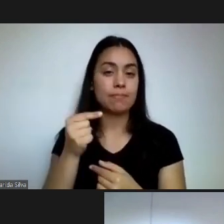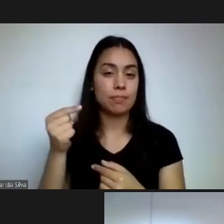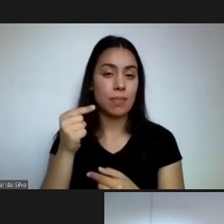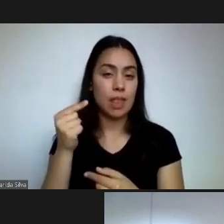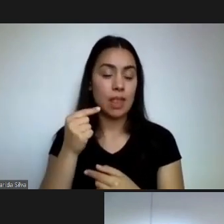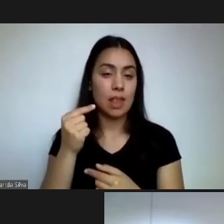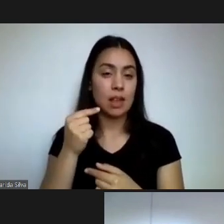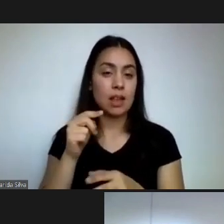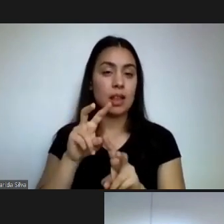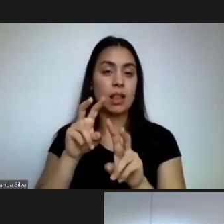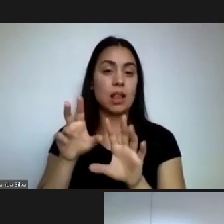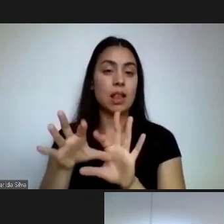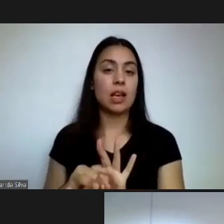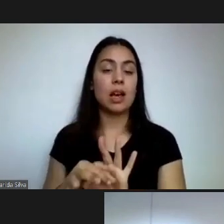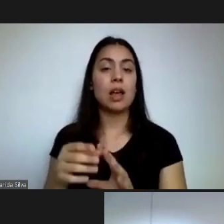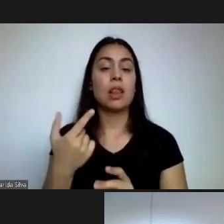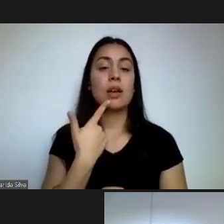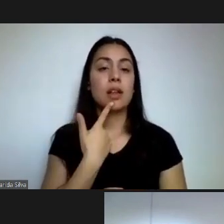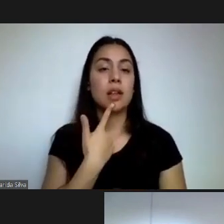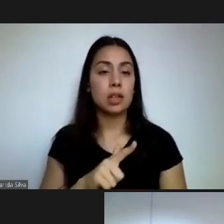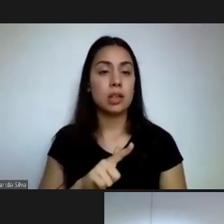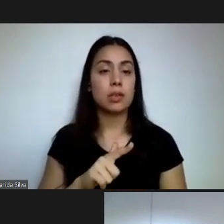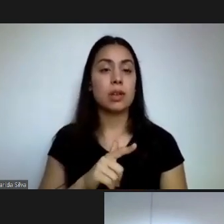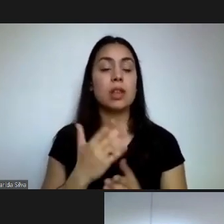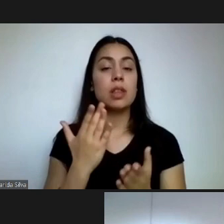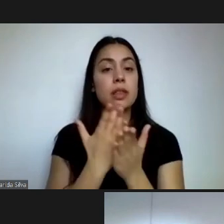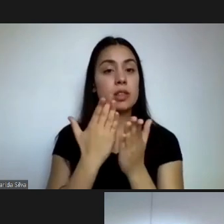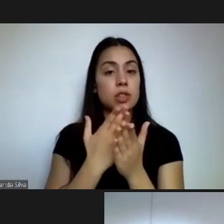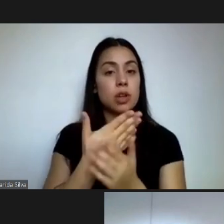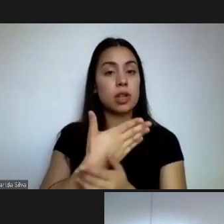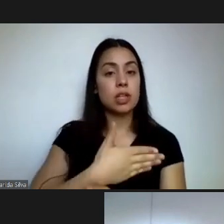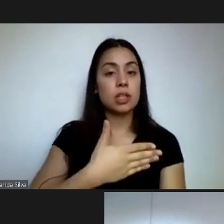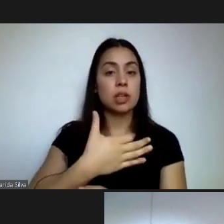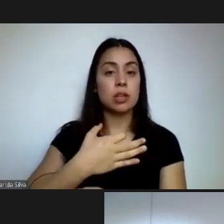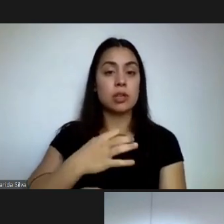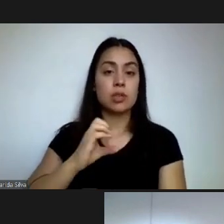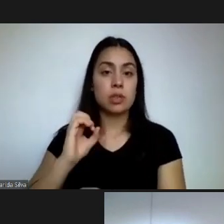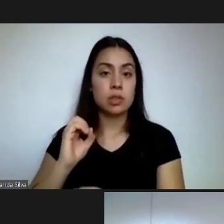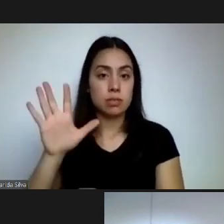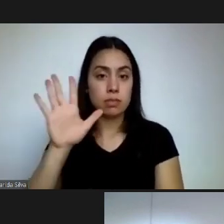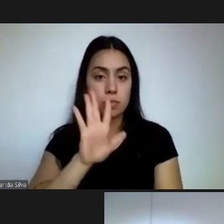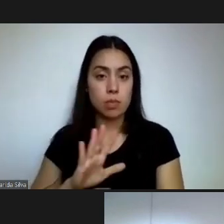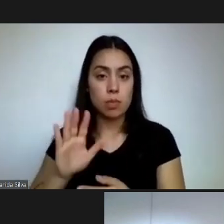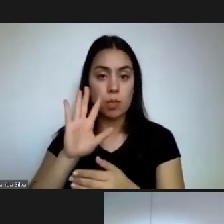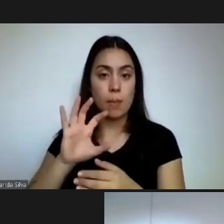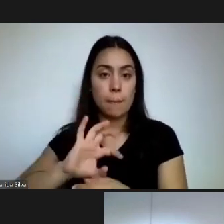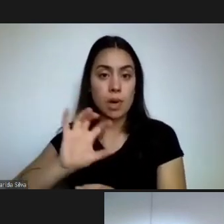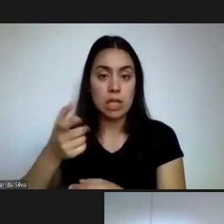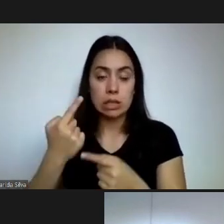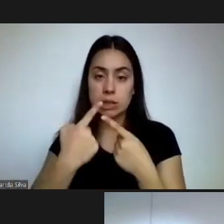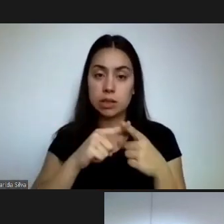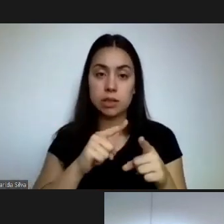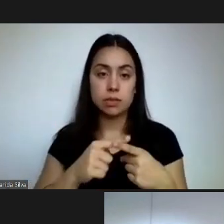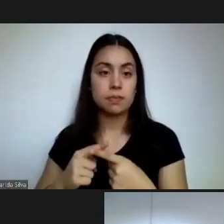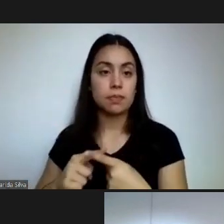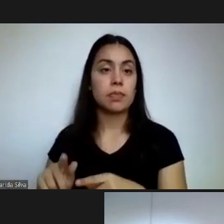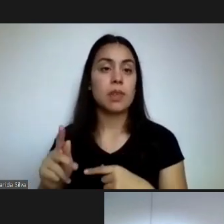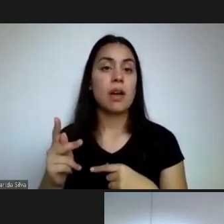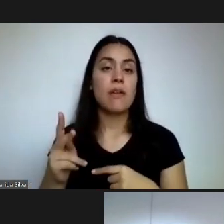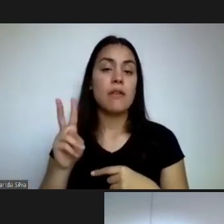presença na escola, as tais mais de 170 nacionalidades que estão no sistema de ensino. A